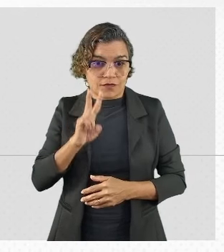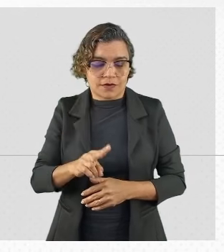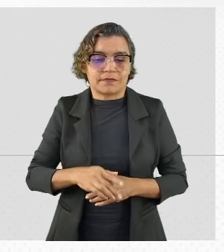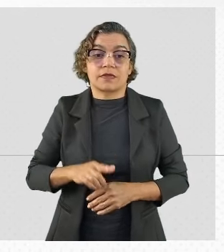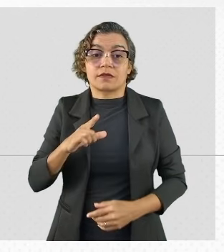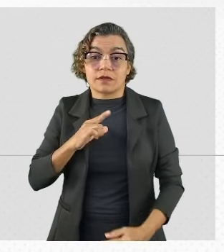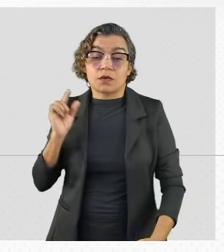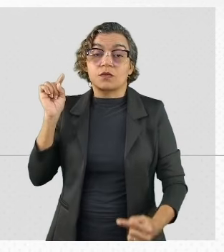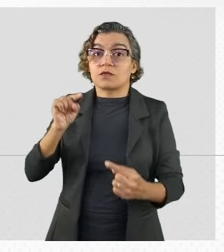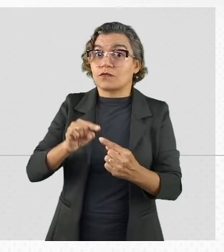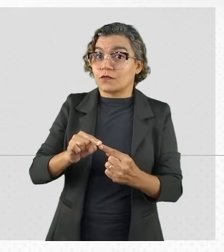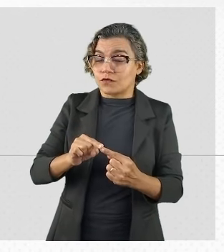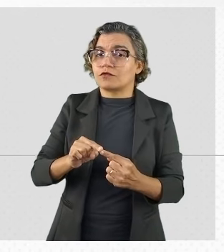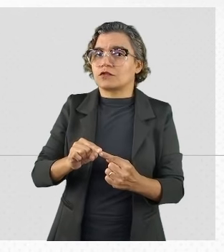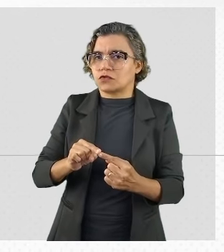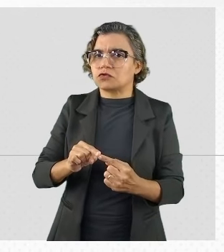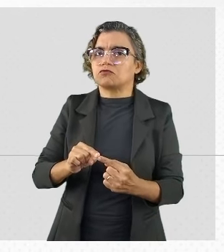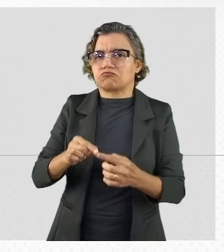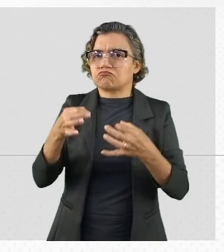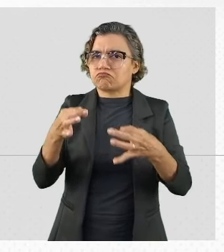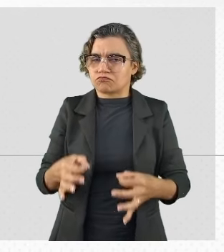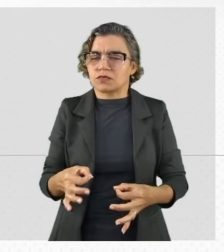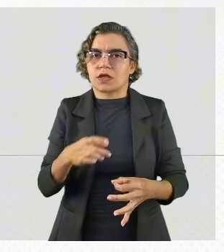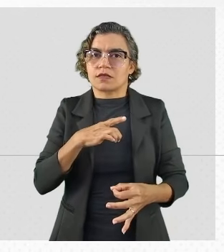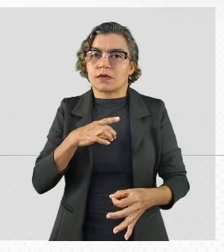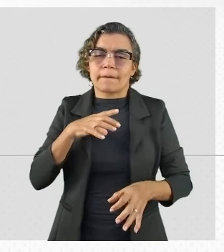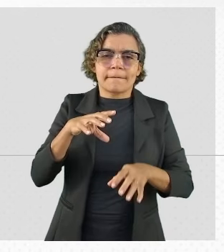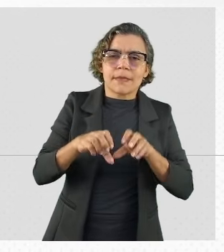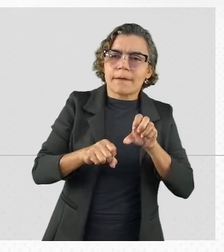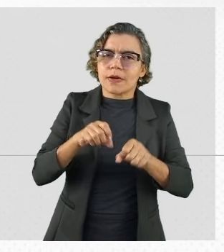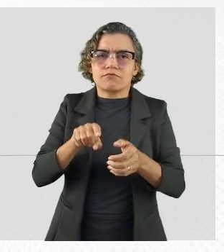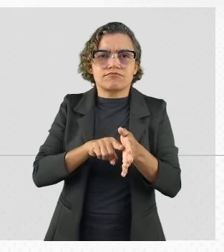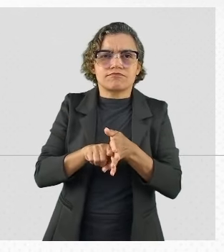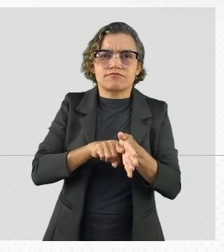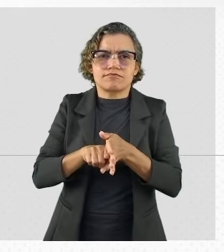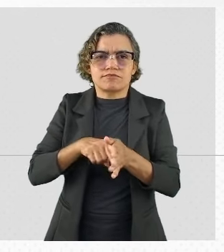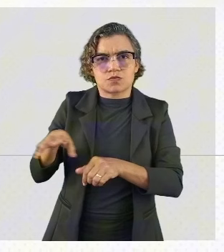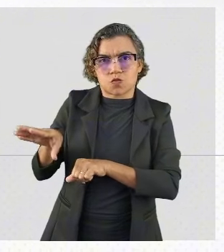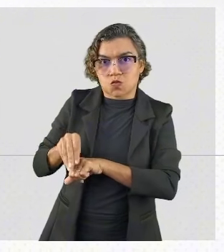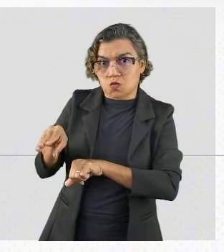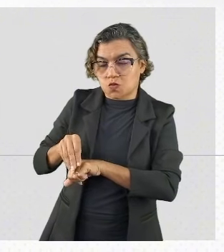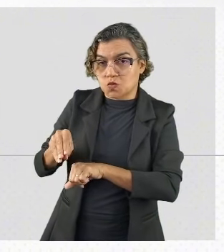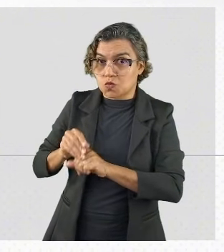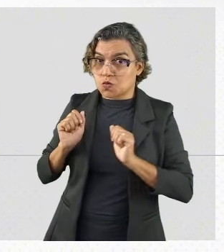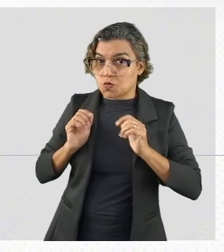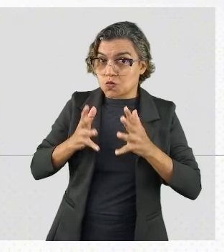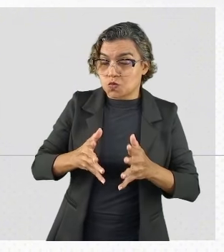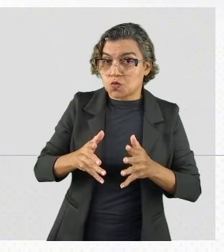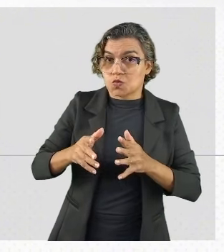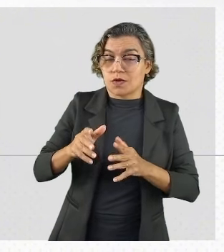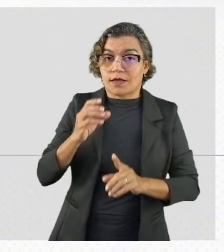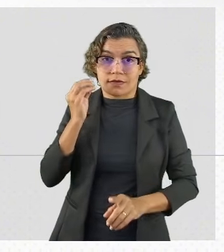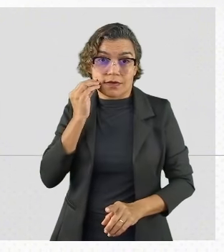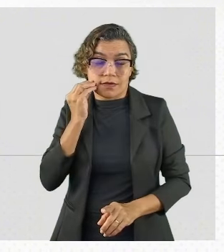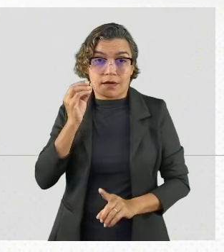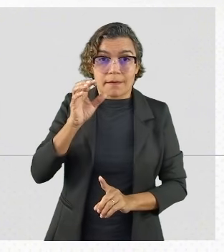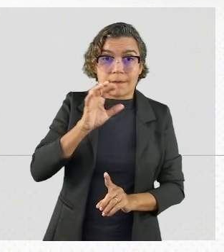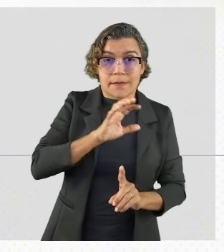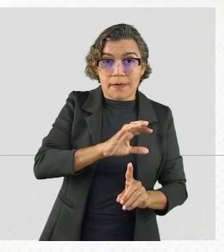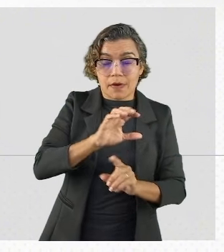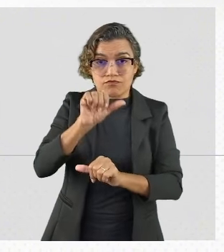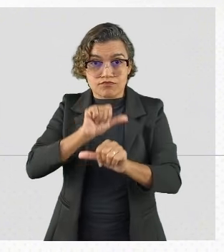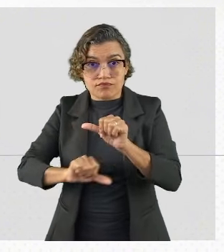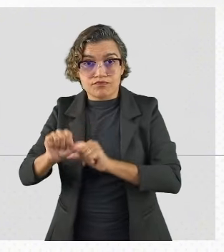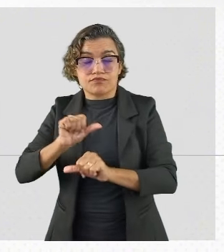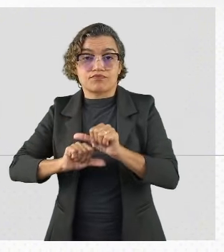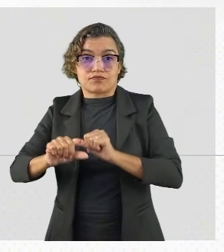objetivo prático, né? A busca pelo conhecimento, indo aqui para o nosso texto, como uma ação para modificar o nosso modo de vida ou